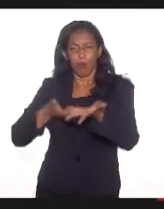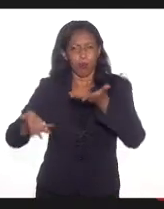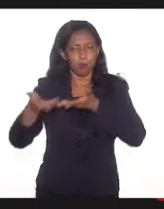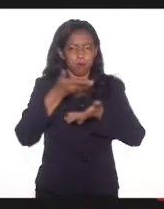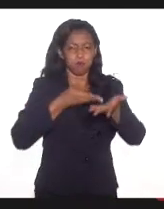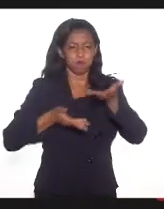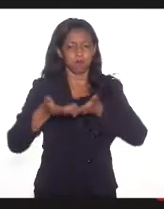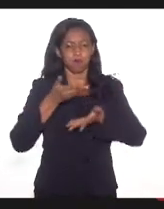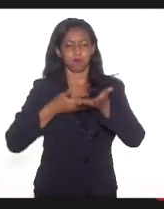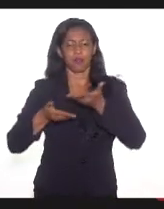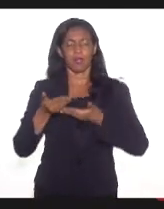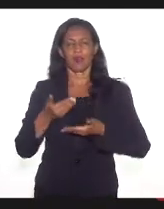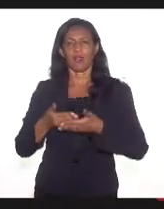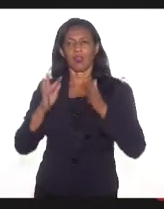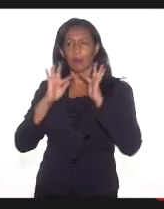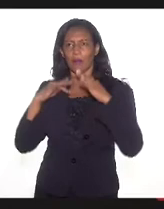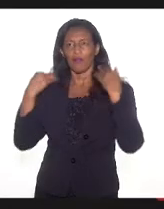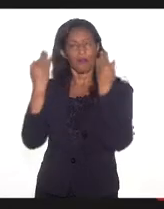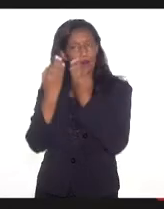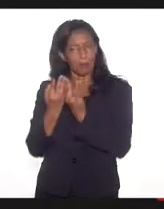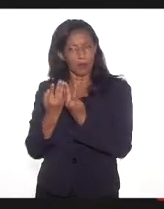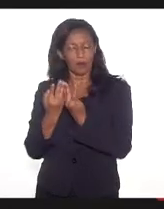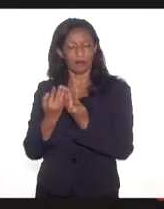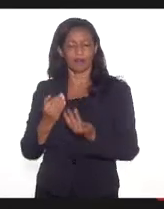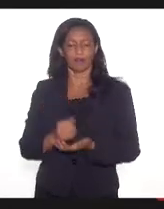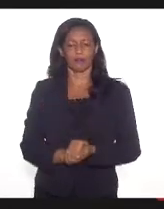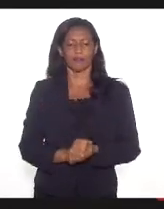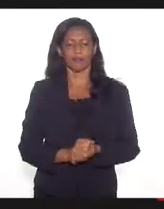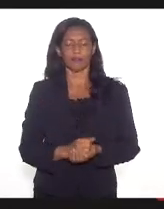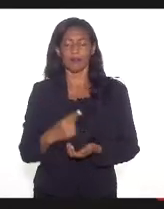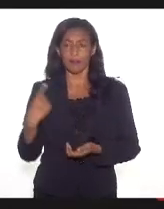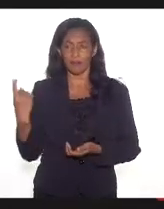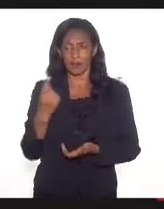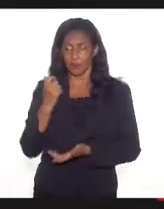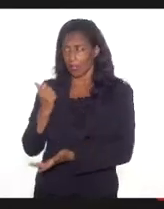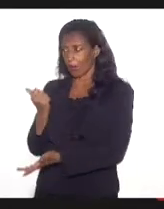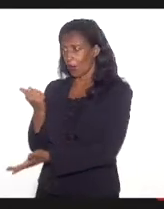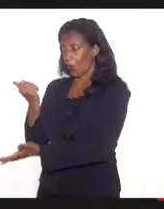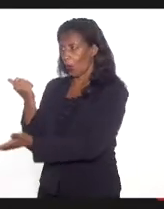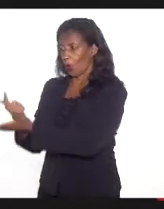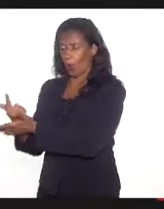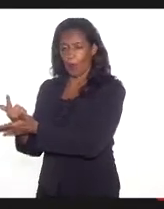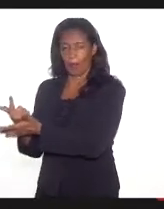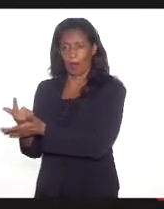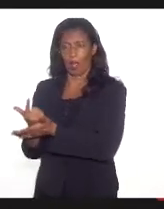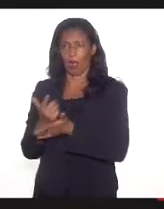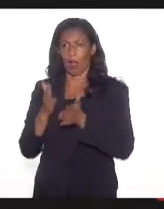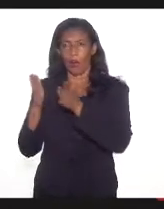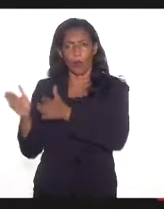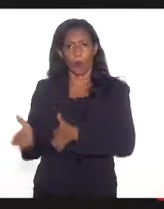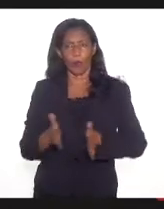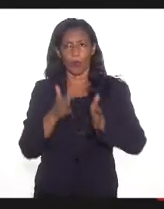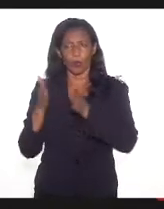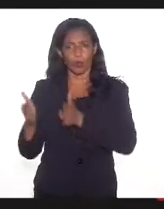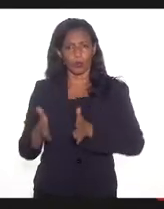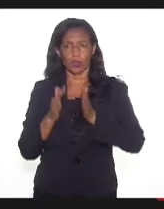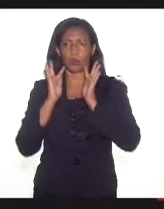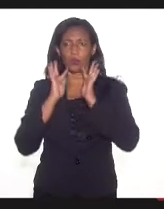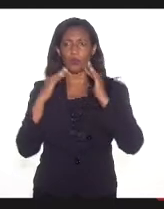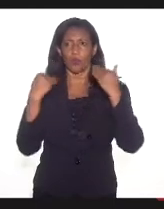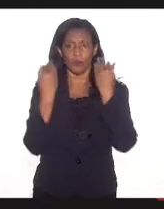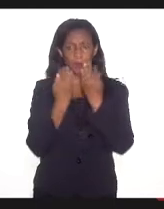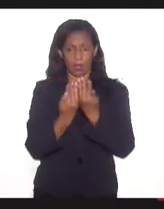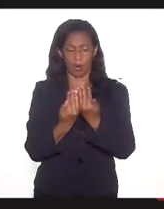da agricultura familiar. A gente vai comprar parte da produção desse agricultor familiar